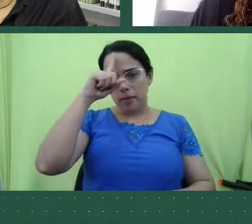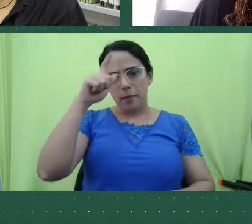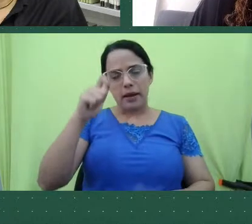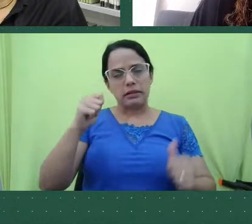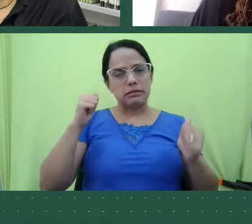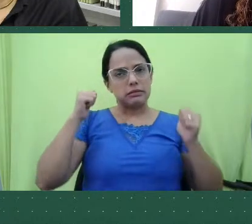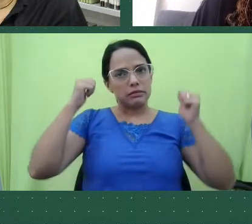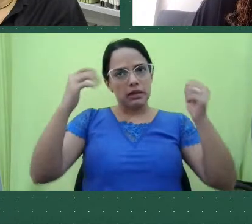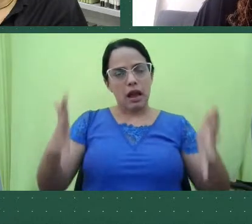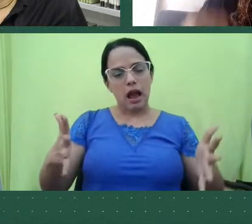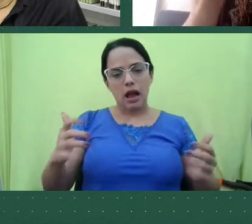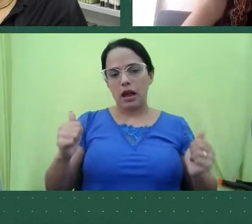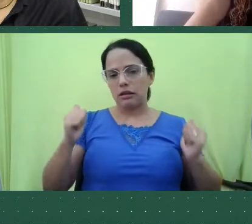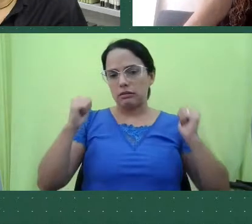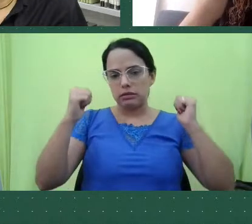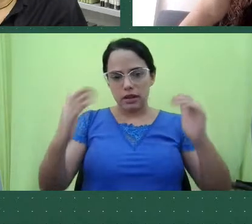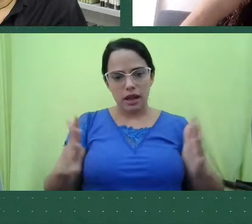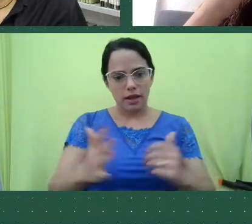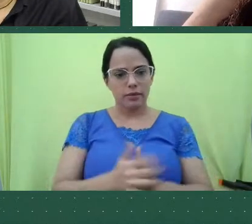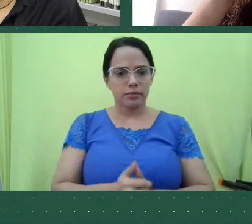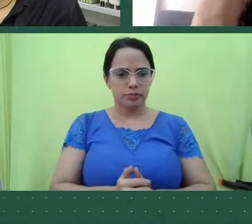caramba.